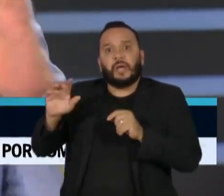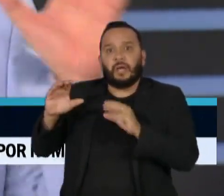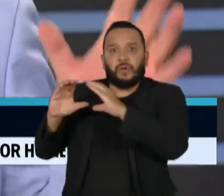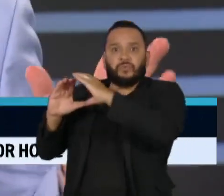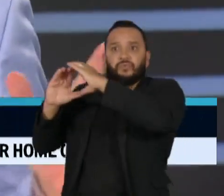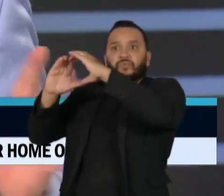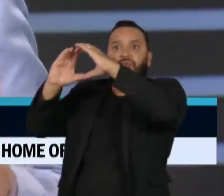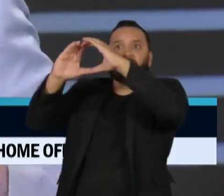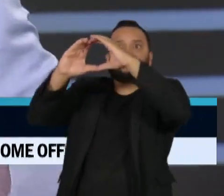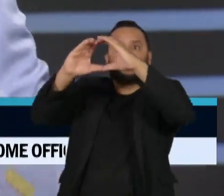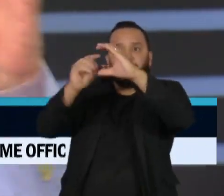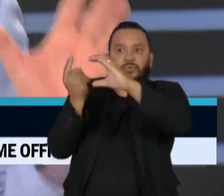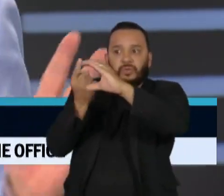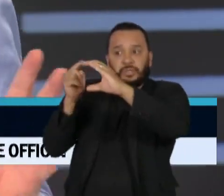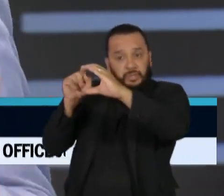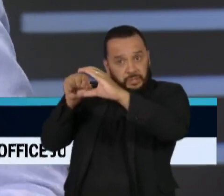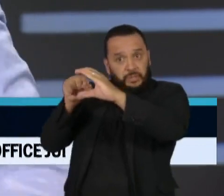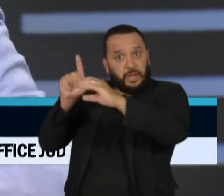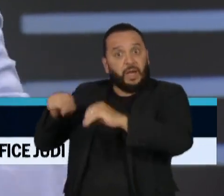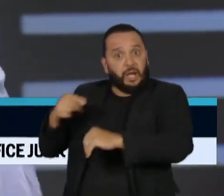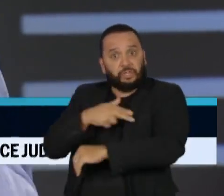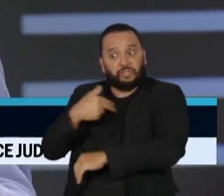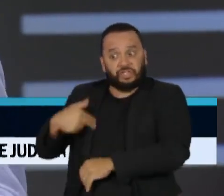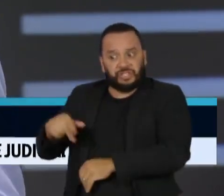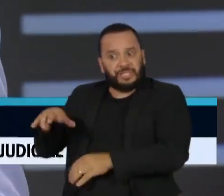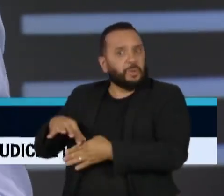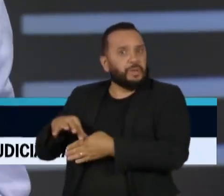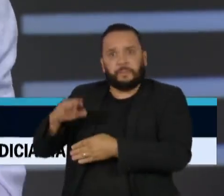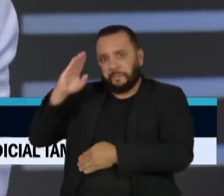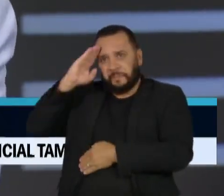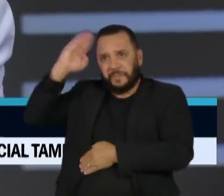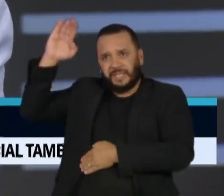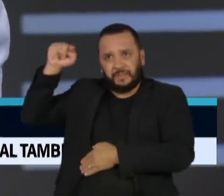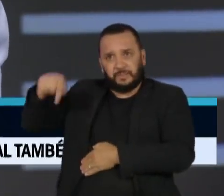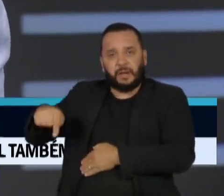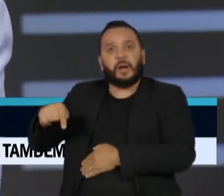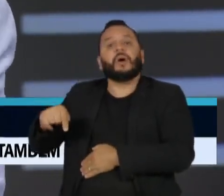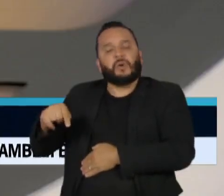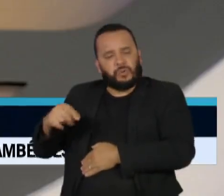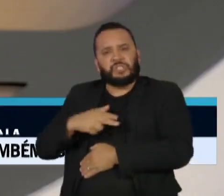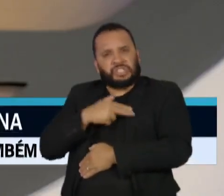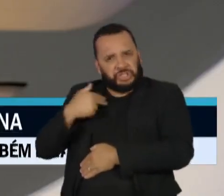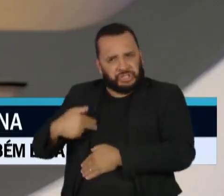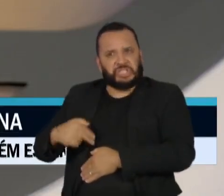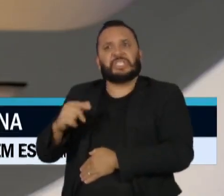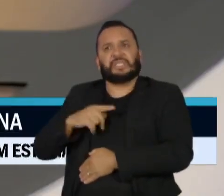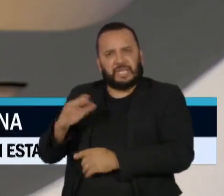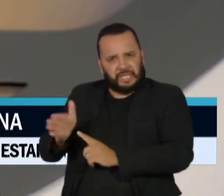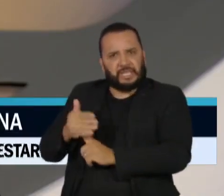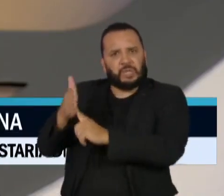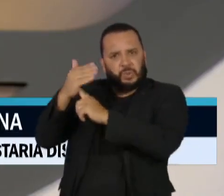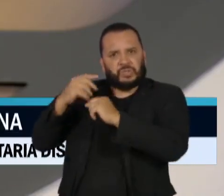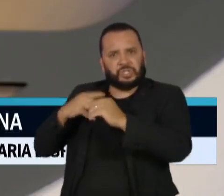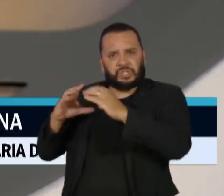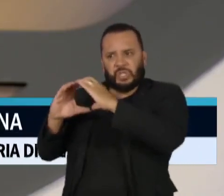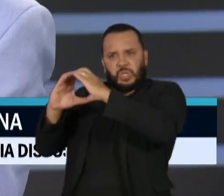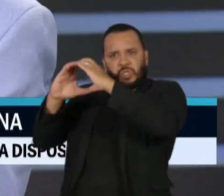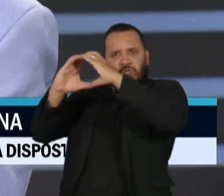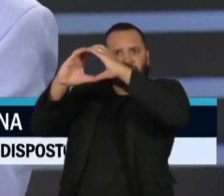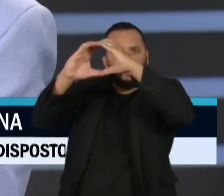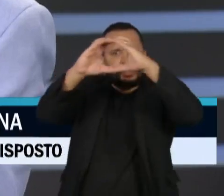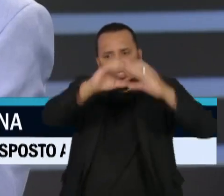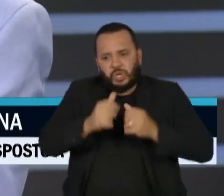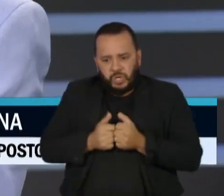Os Estados Unidos são os grandes veículos mais desenvolvidos. A China, em número, mas longe dos Estados Unidos. E os Estados Unidos